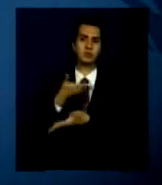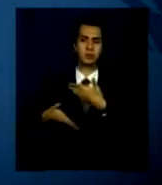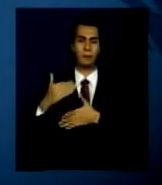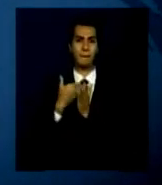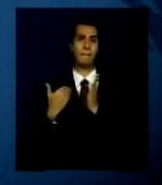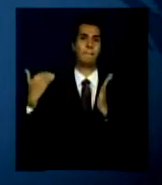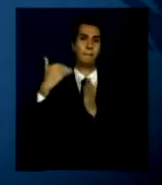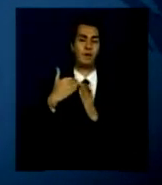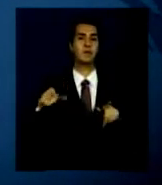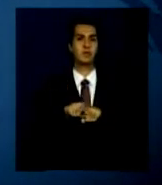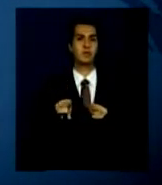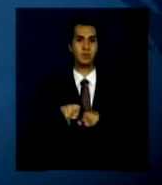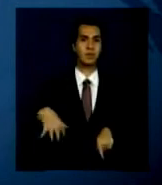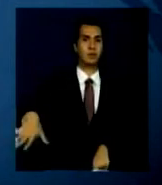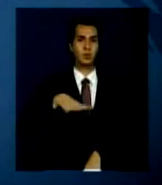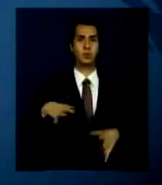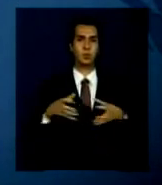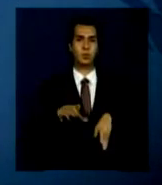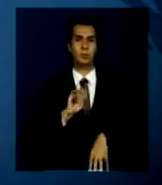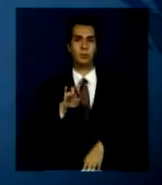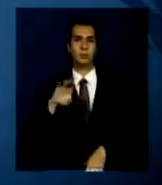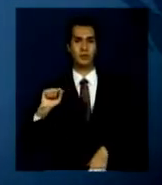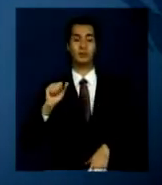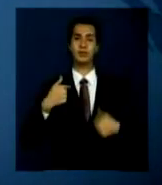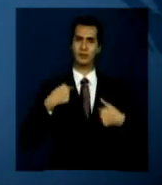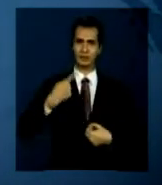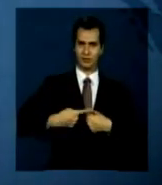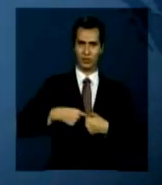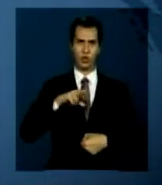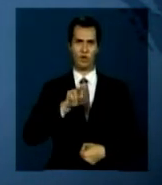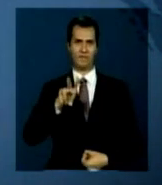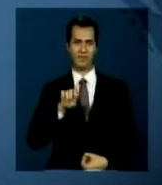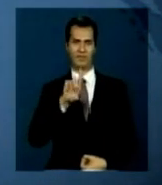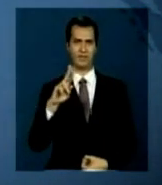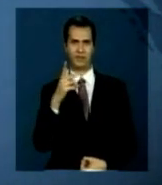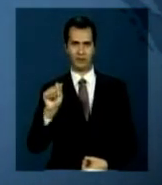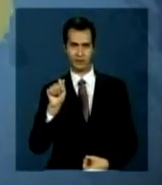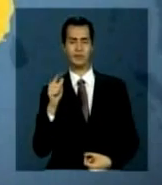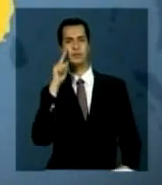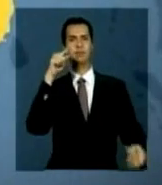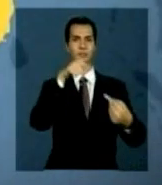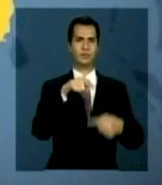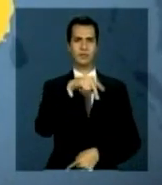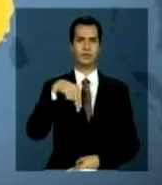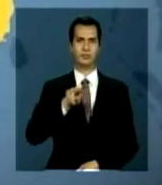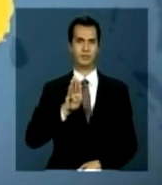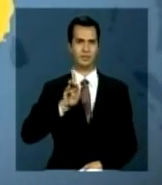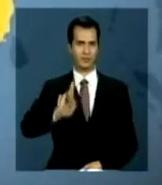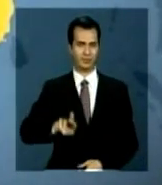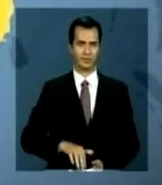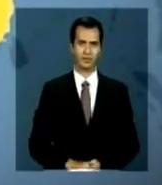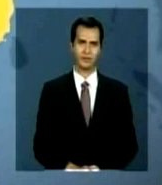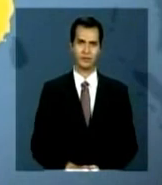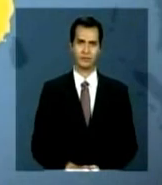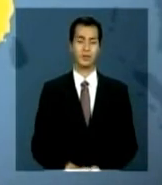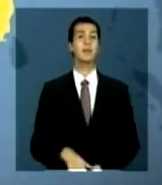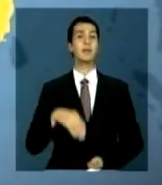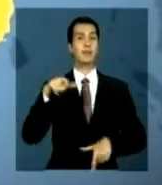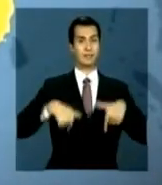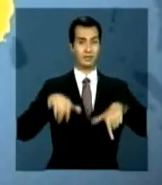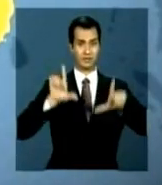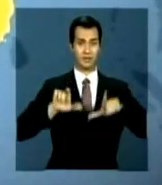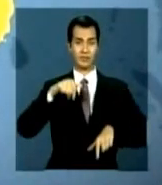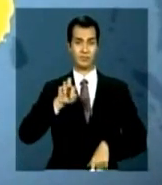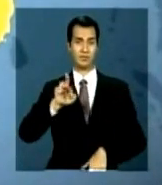os países que fazem parte do brix de Nova Deli Carla vatier para a NBR e a NBR acompanha a viagem da